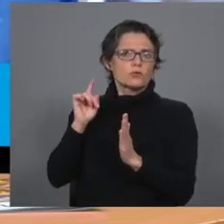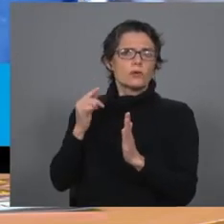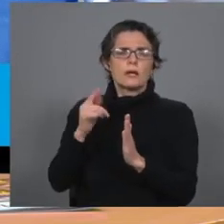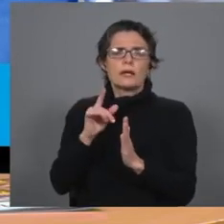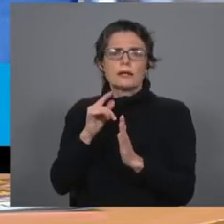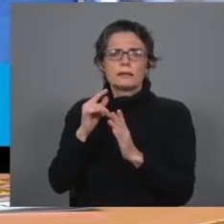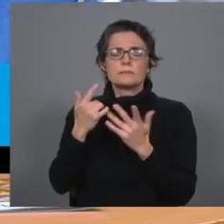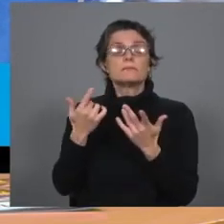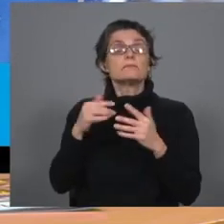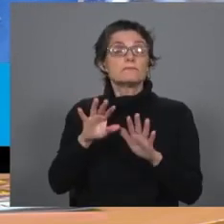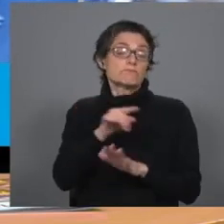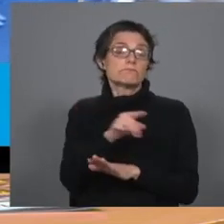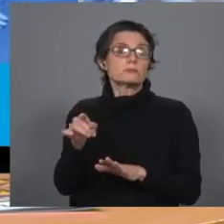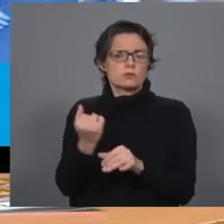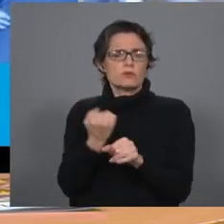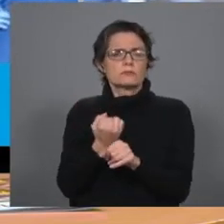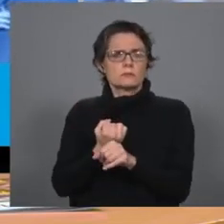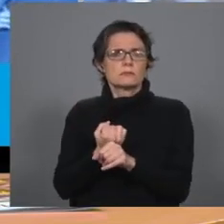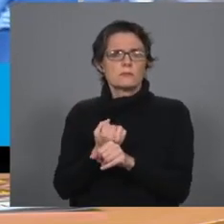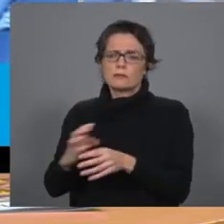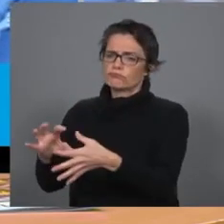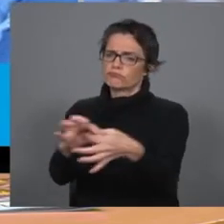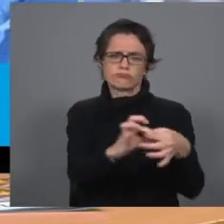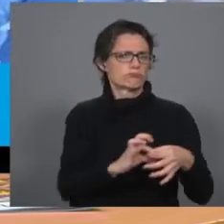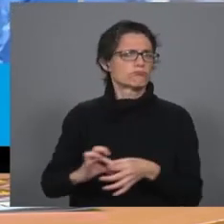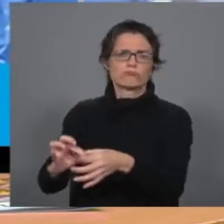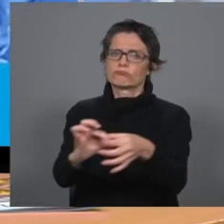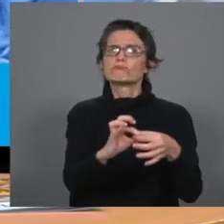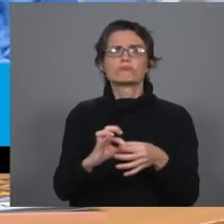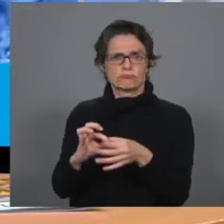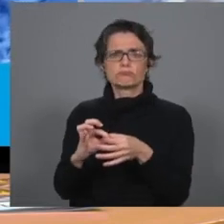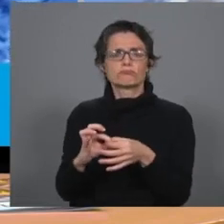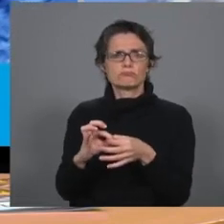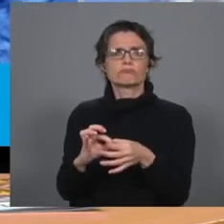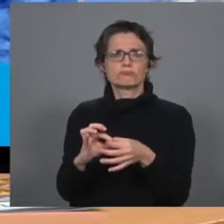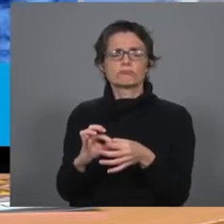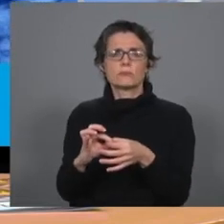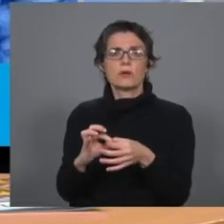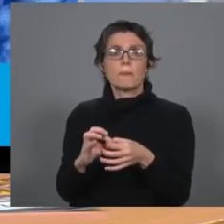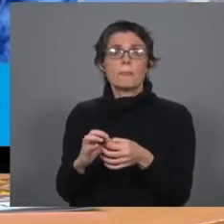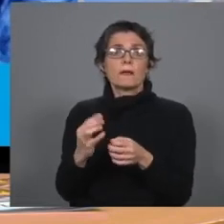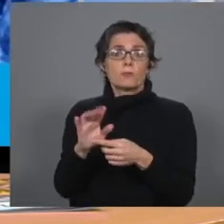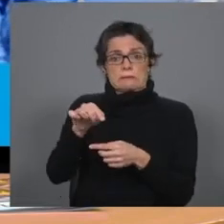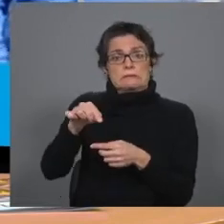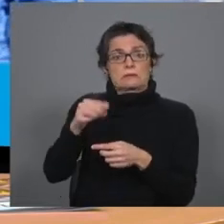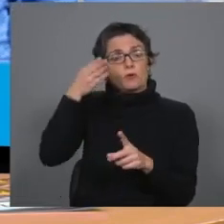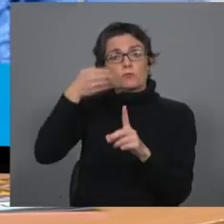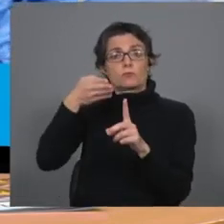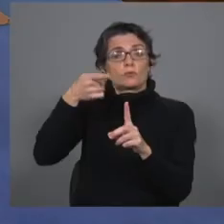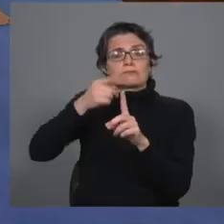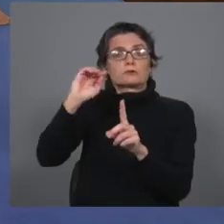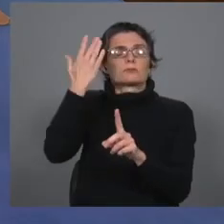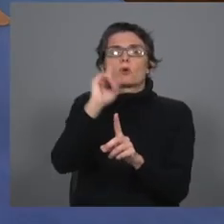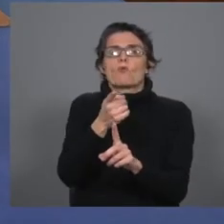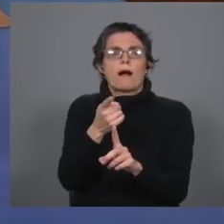de Deus. Mas é um trabalho feito em conjunto, em sintonia, em harmonia, porque o que se pretende é